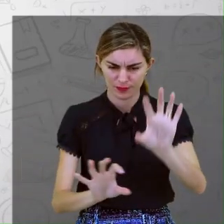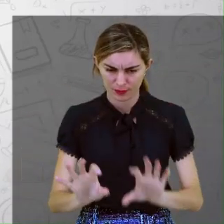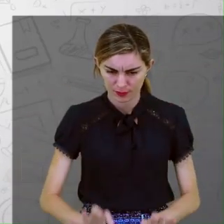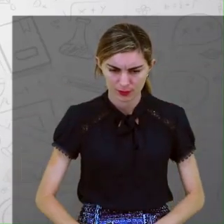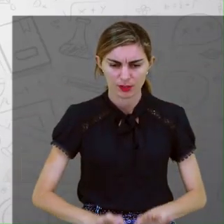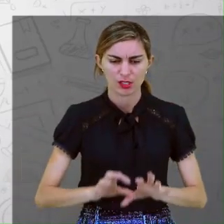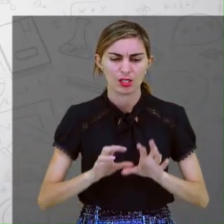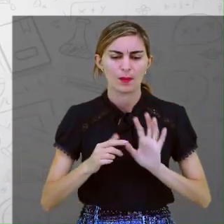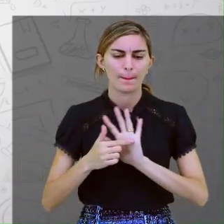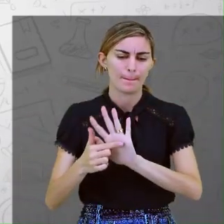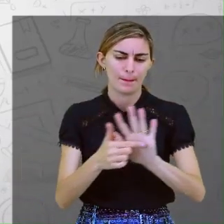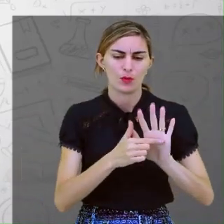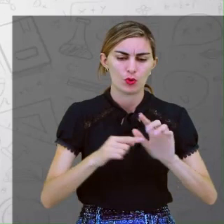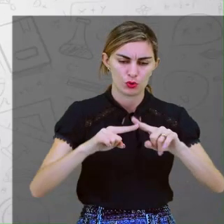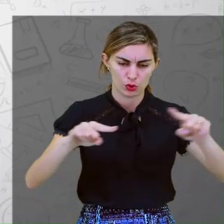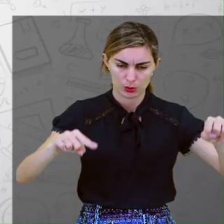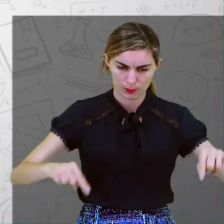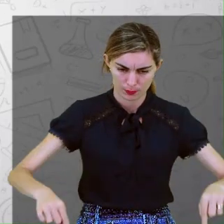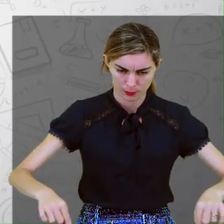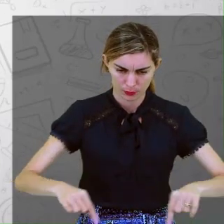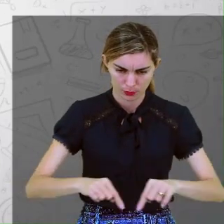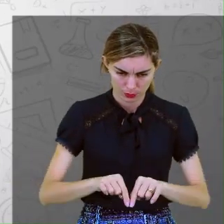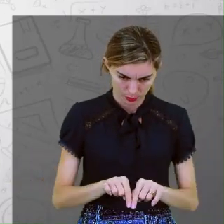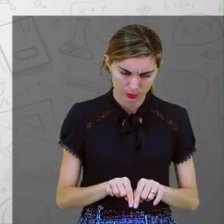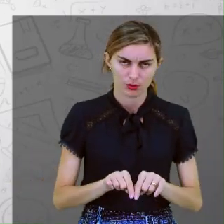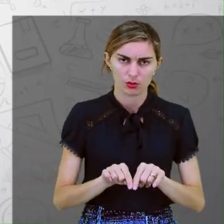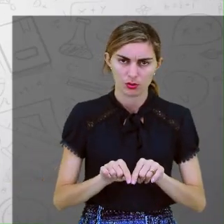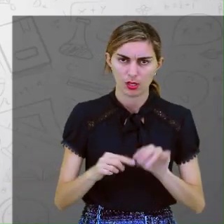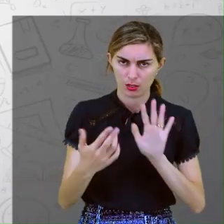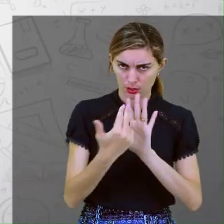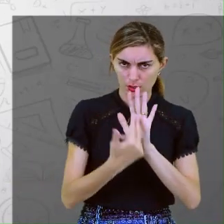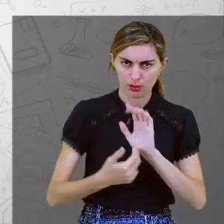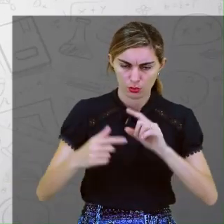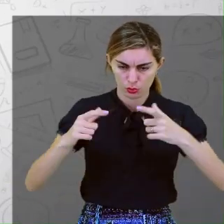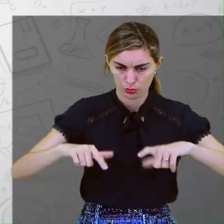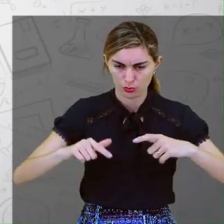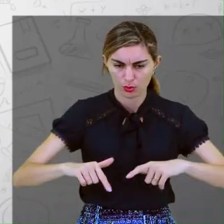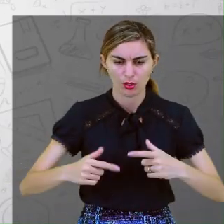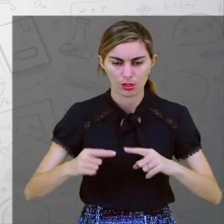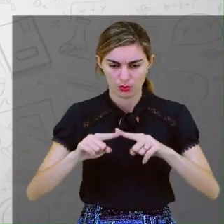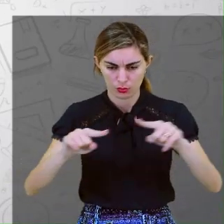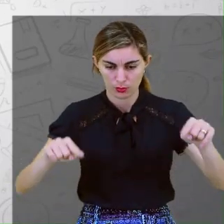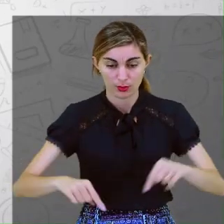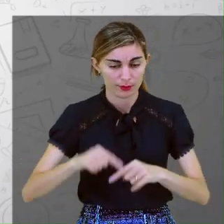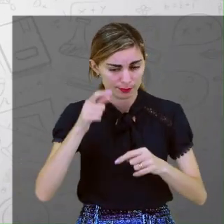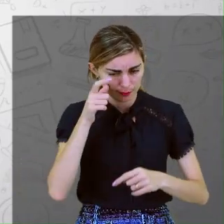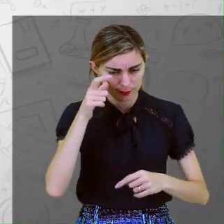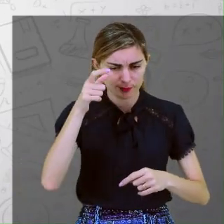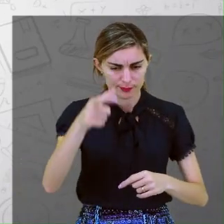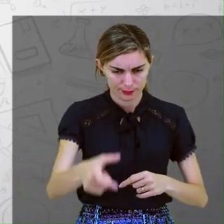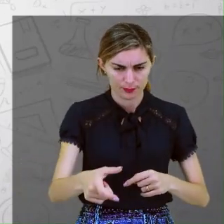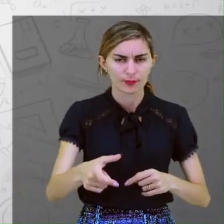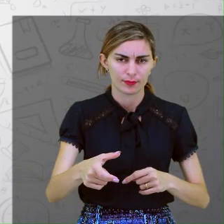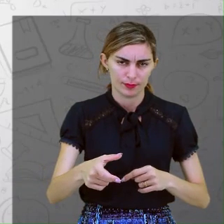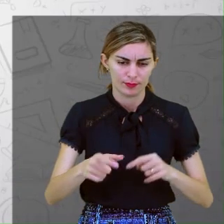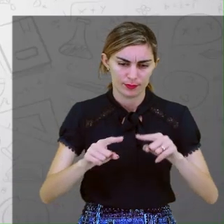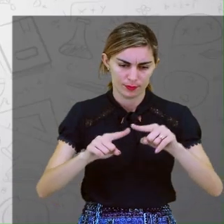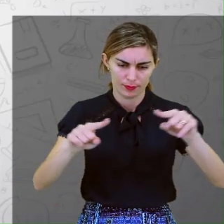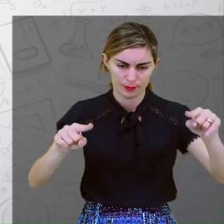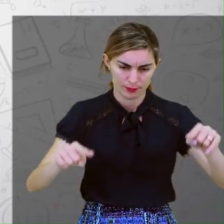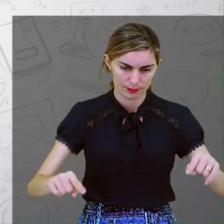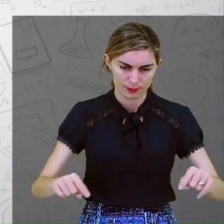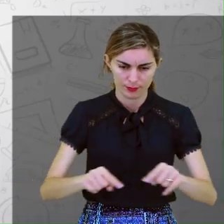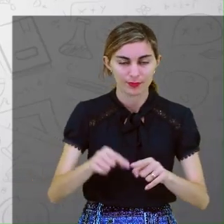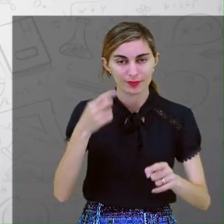vai trazer a planta do ambiente ou da edificação. Essa planta é interessante que ela seja planta humanizada, né? Como a